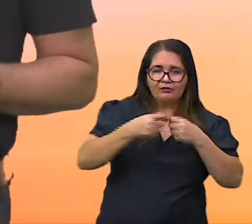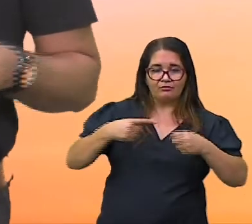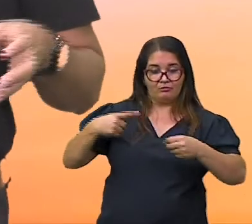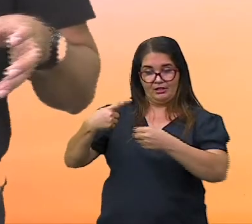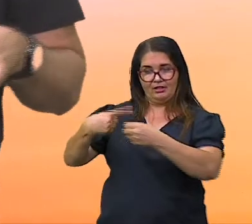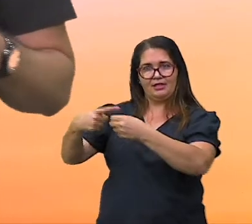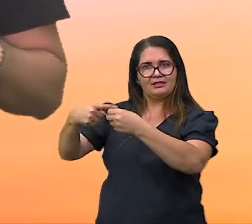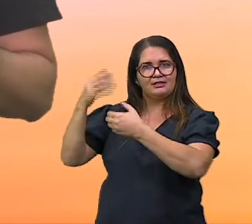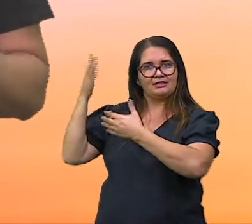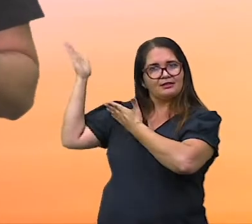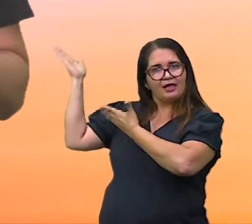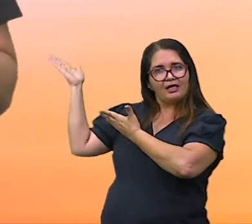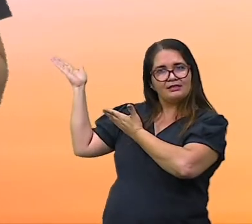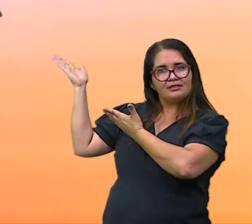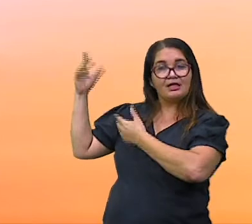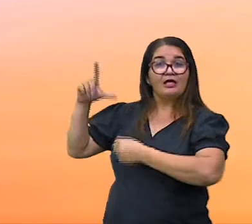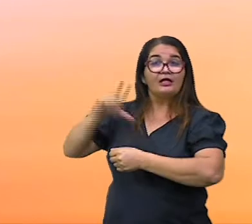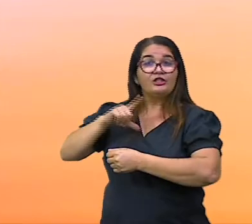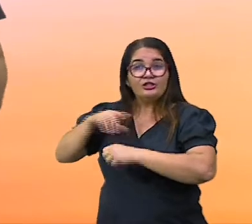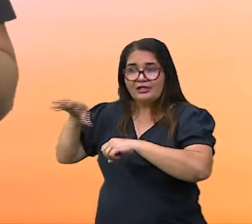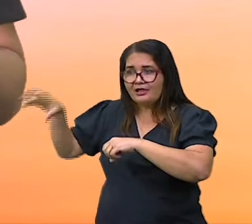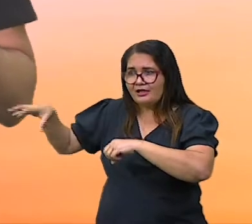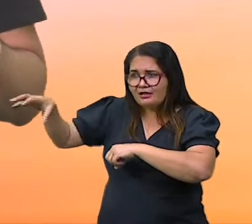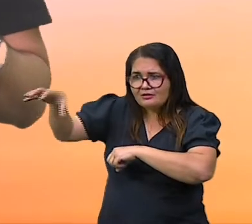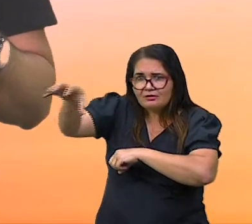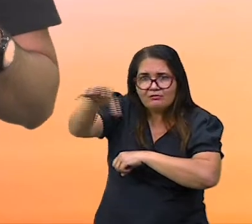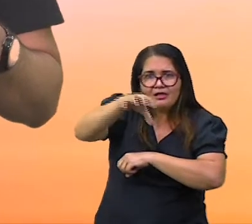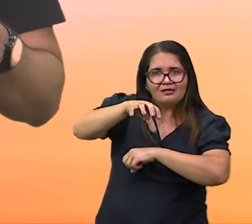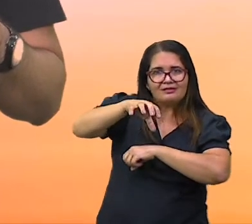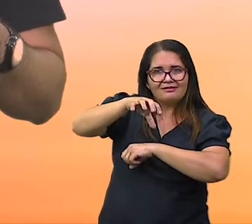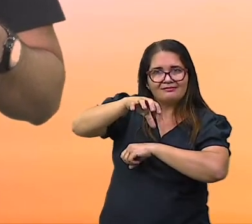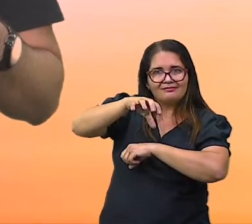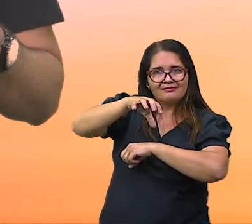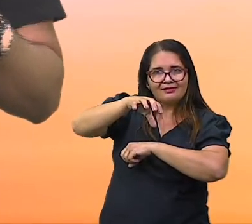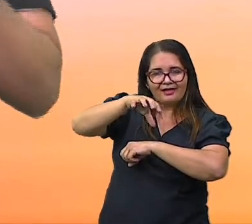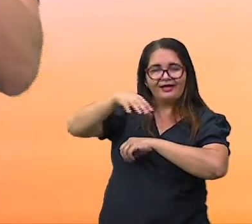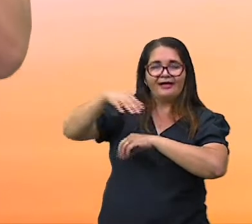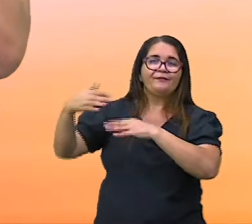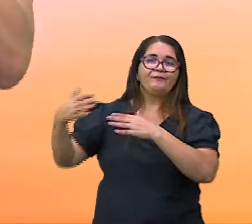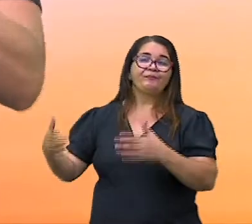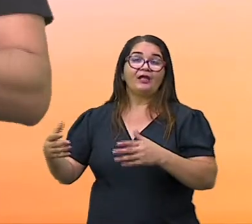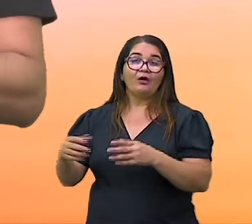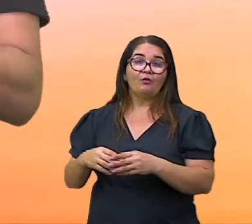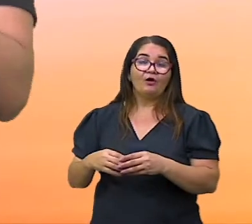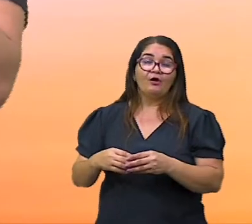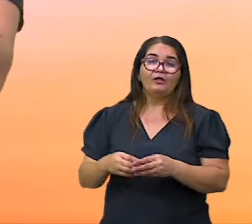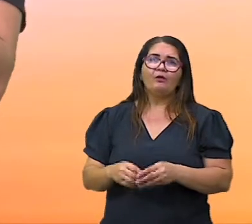eram incluídas no raio de ação dessa polis, como